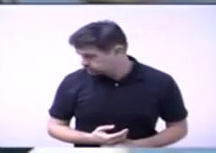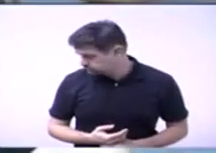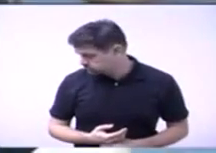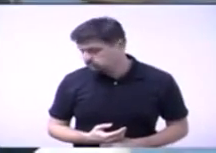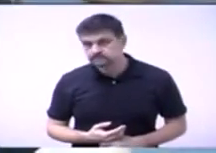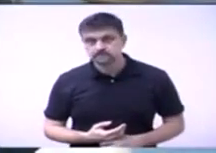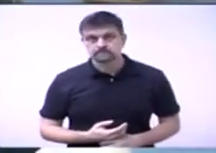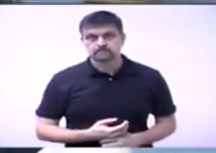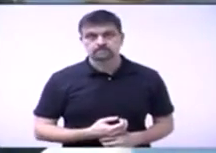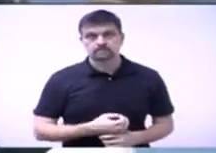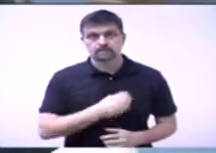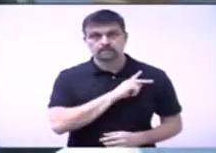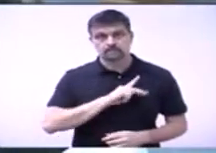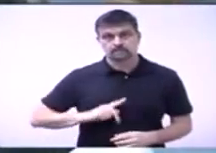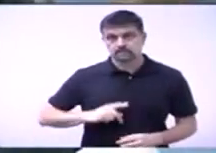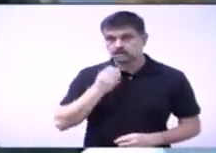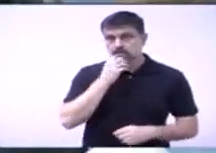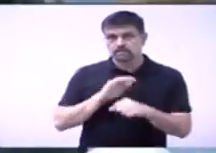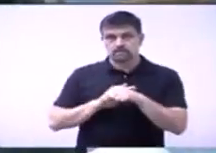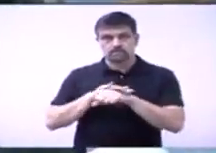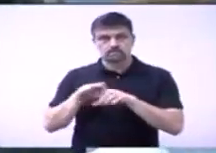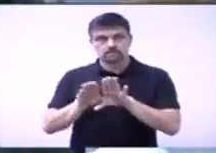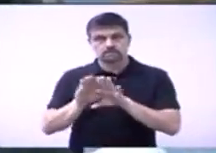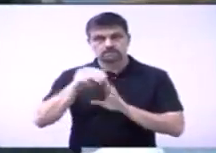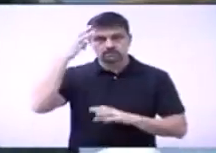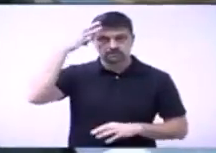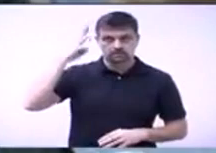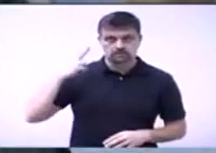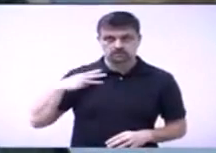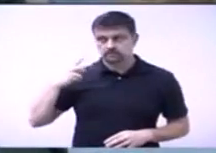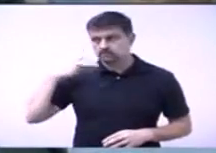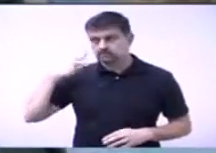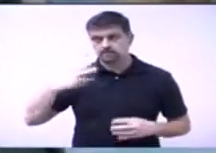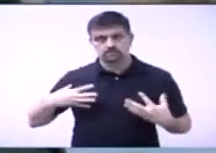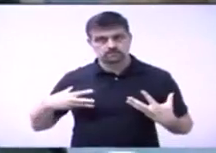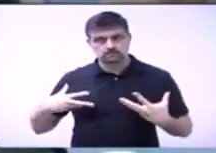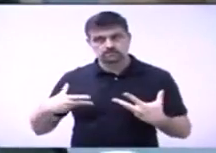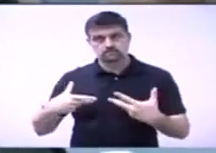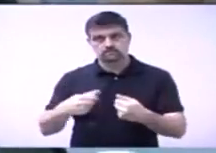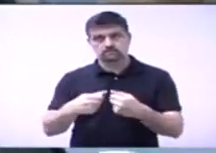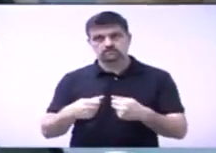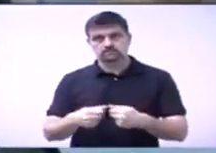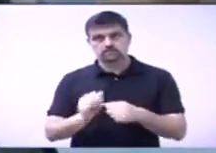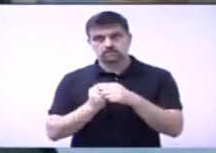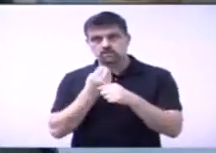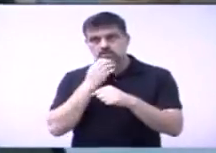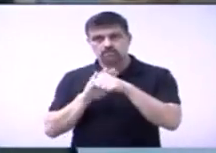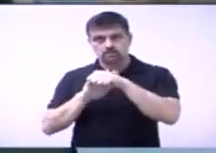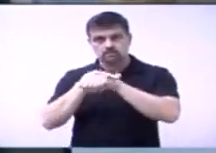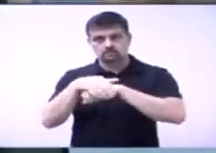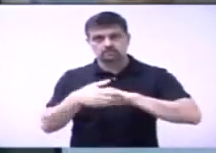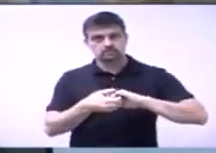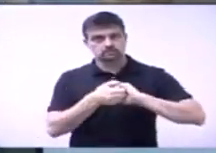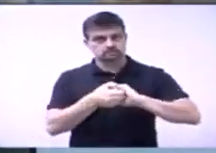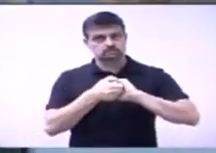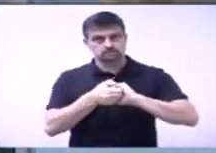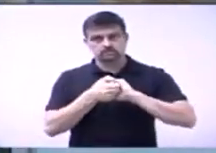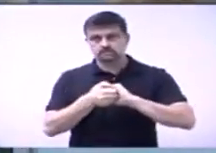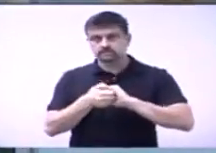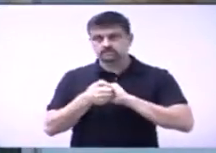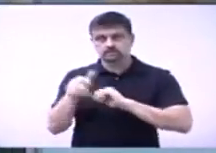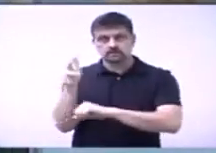Boa noite, presidente. Boa noite, vereador Ângela Duarte. Boa noite, demais vereadores. Cumprimentar também a imprensa